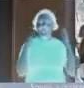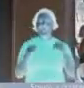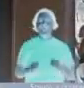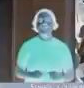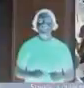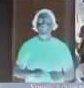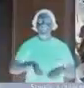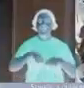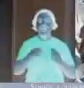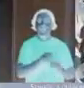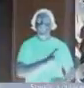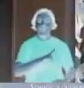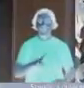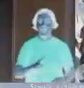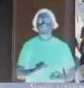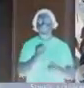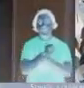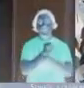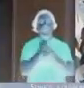Por um nome.